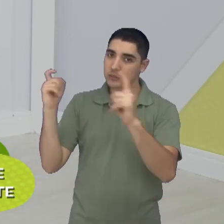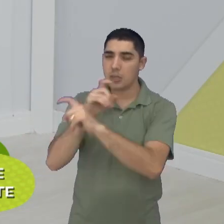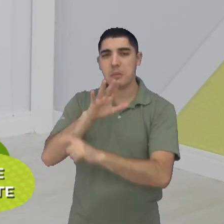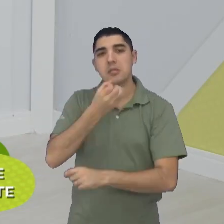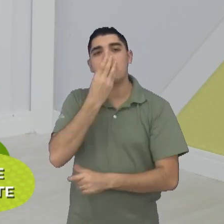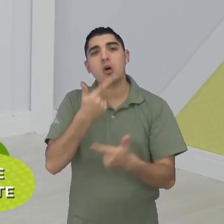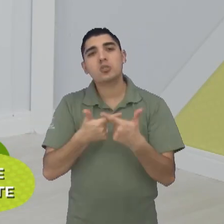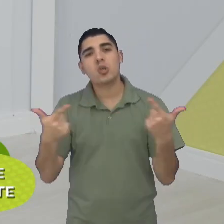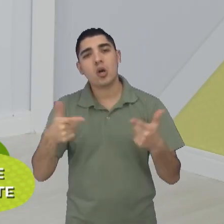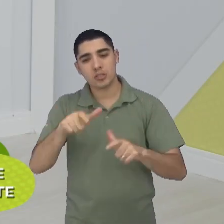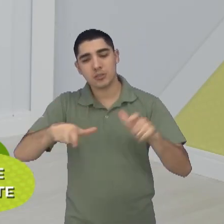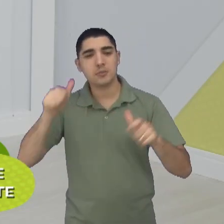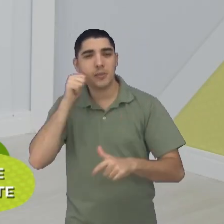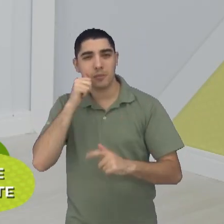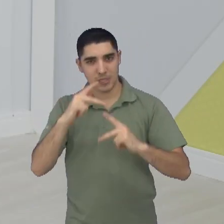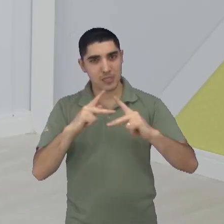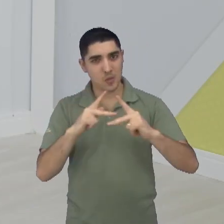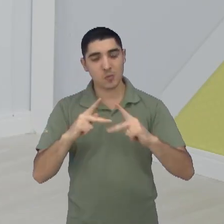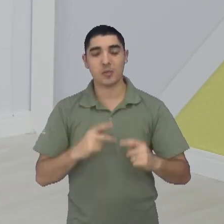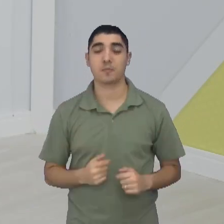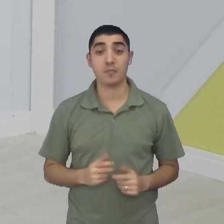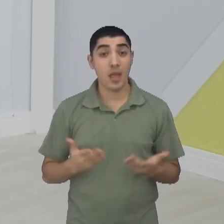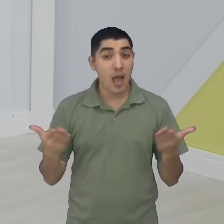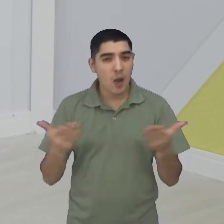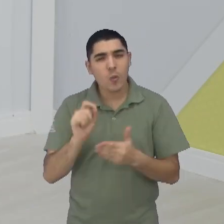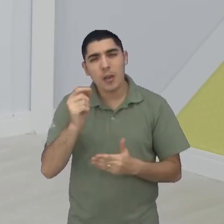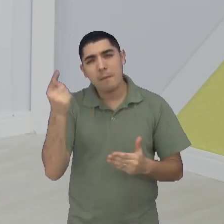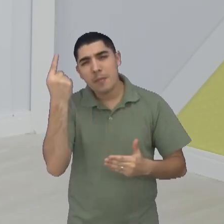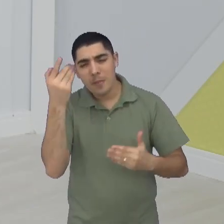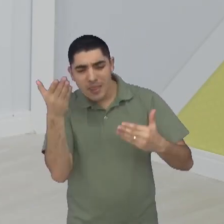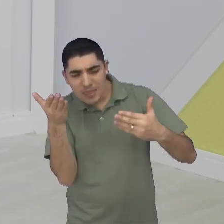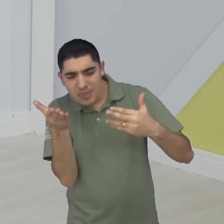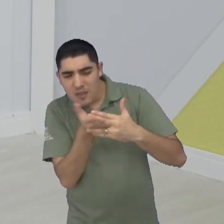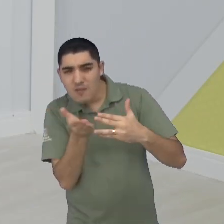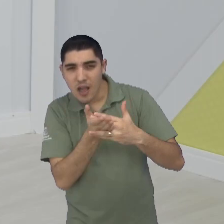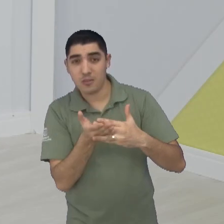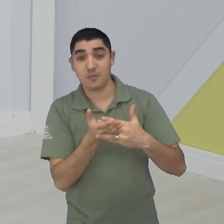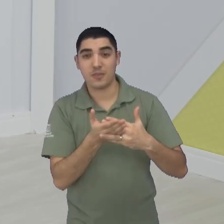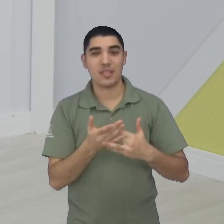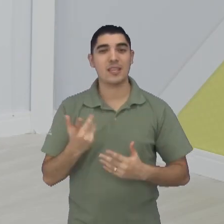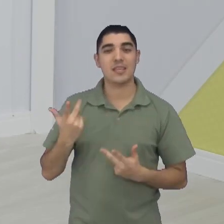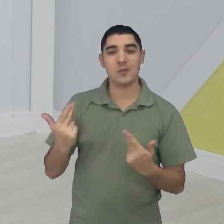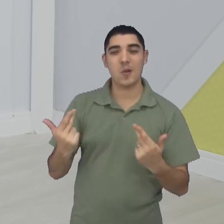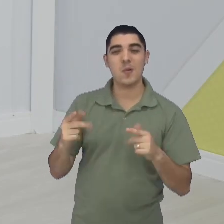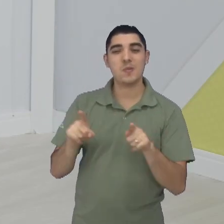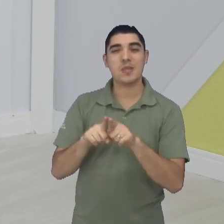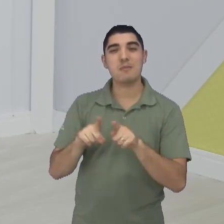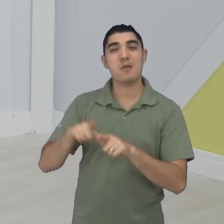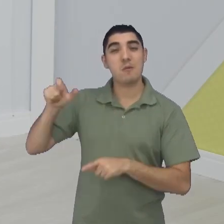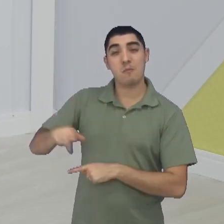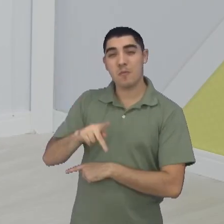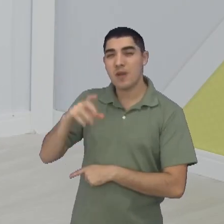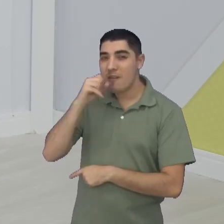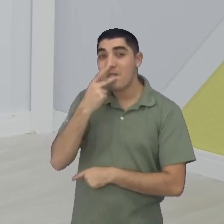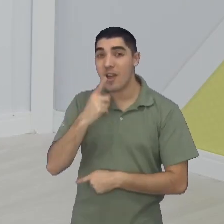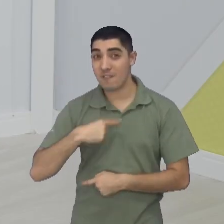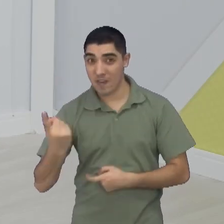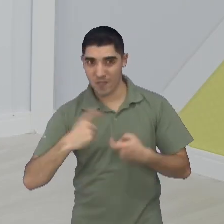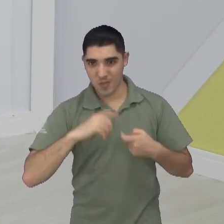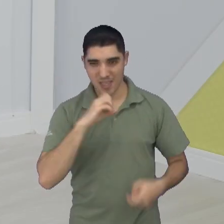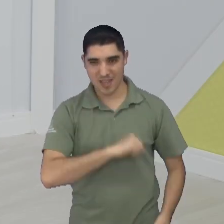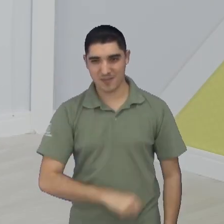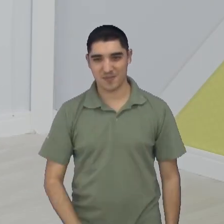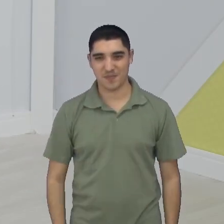no decorrer aí do Campeonato Paulista. A gente vai fazer o nosso primeiro intervalo e, como diria aquele professor famoso, é vapt-vupt. Não sai